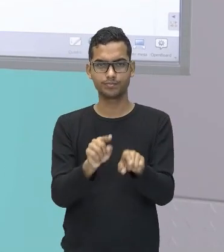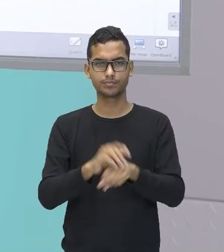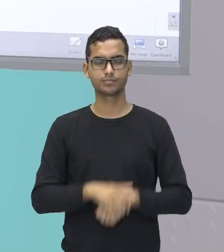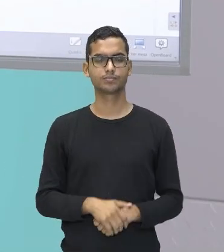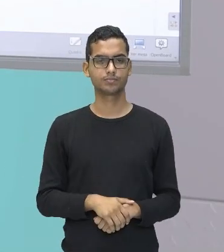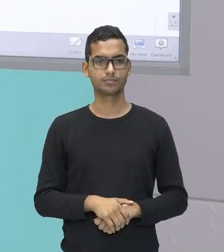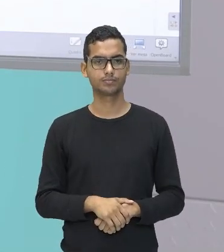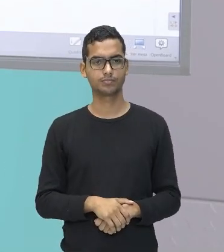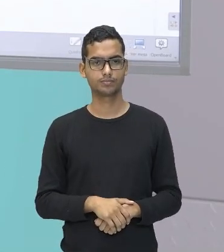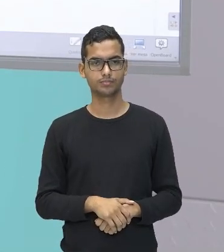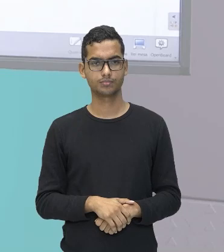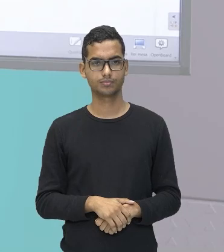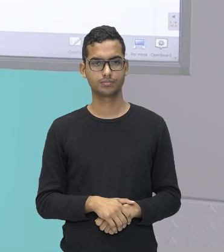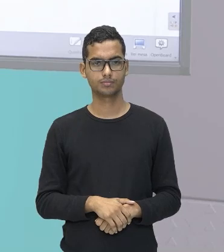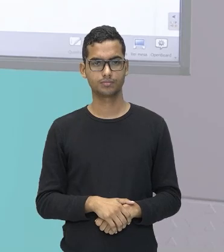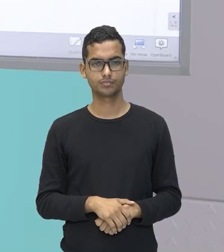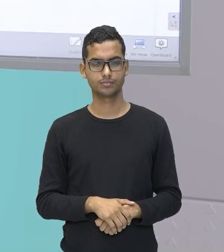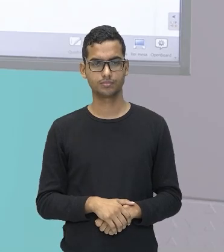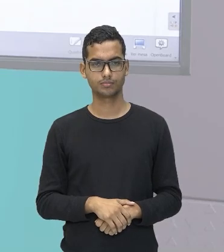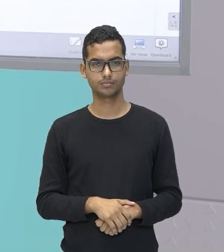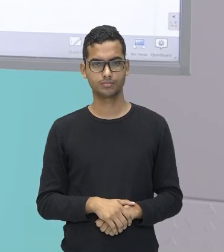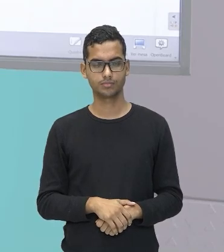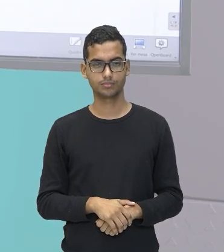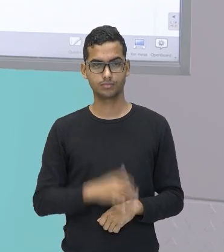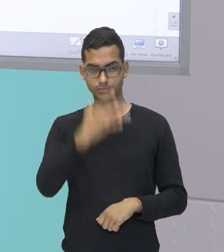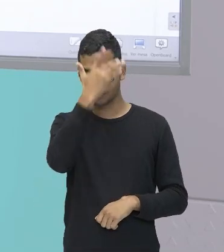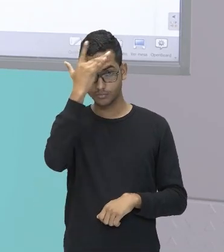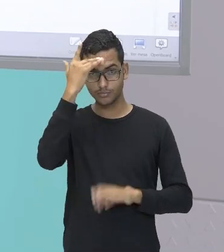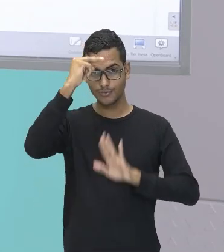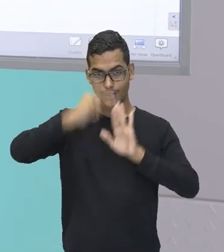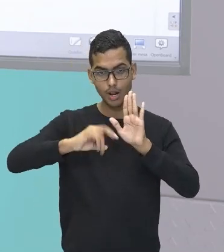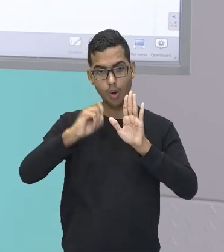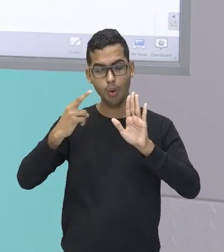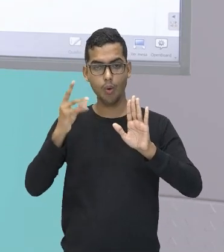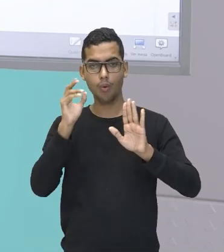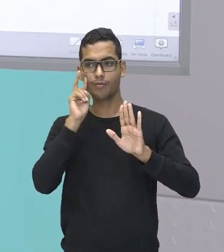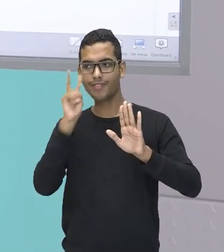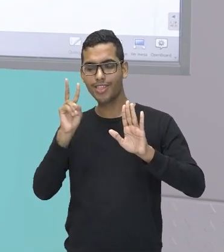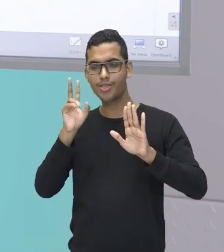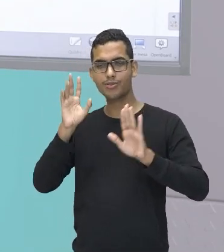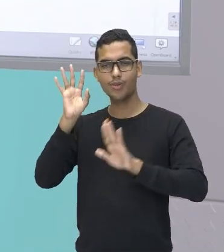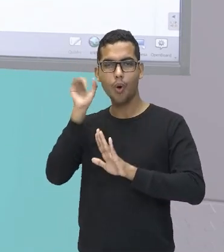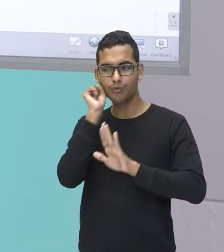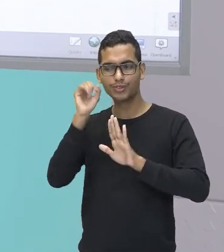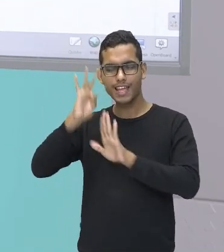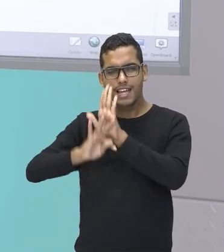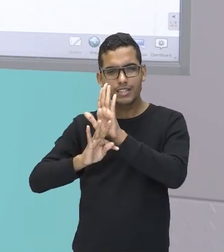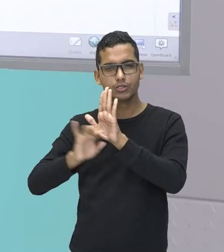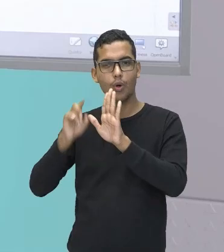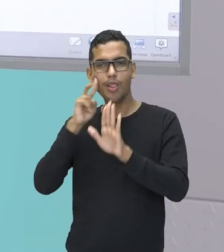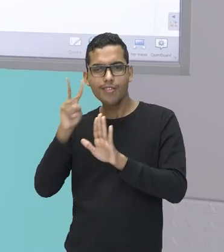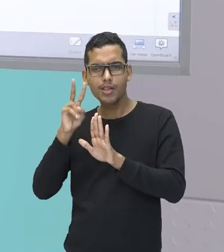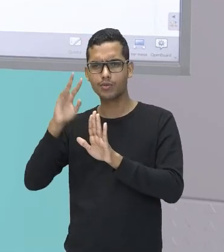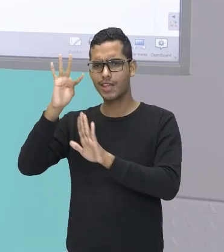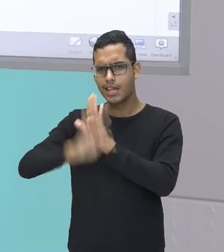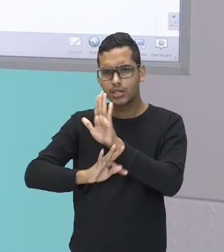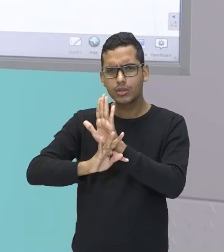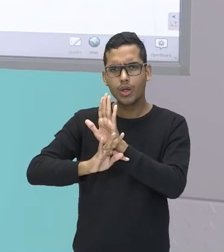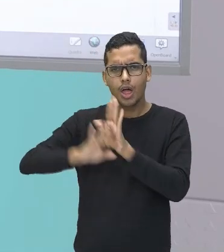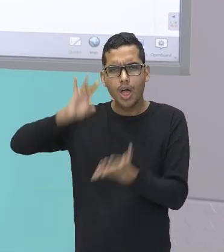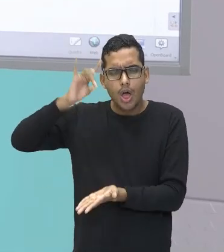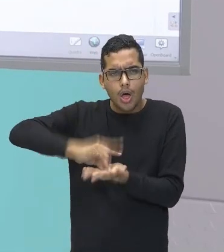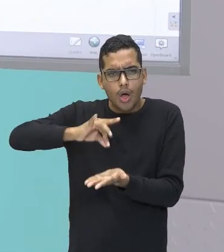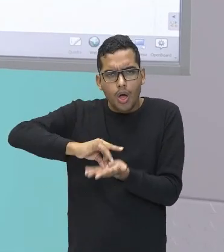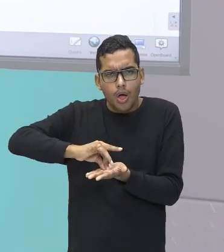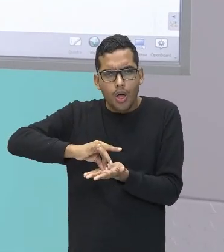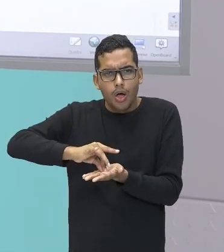neste caso, essa pessoa que lê ou ouve esse texto é a segunda pessoa, é a pessoa com quem se fala. Então, é uma mensagem